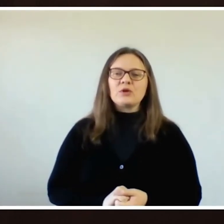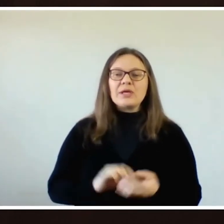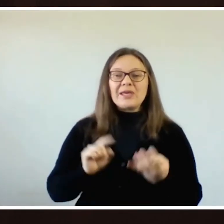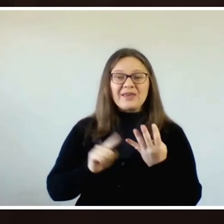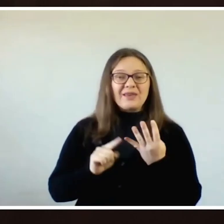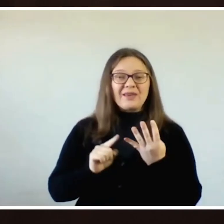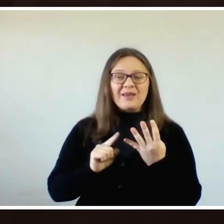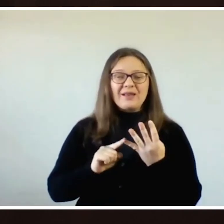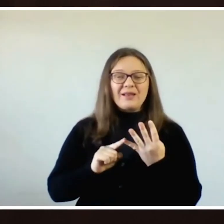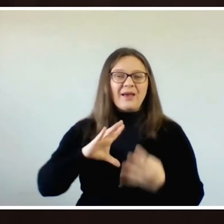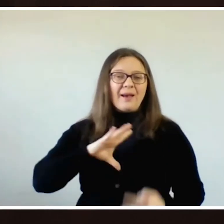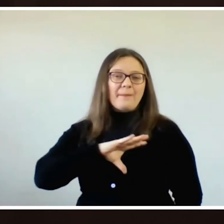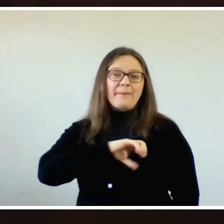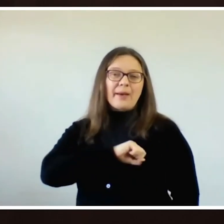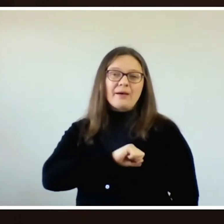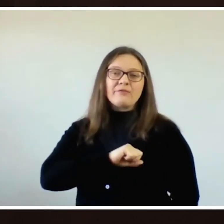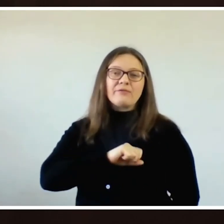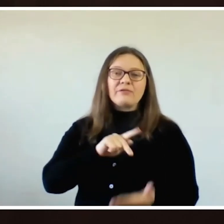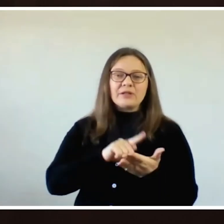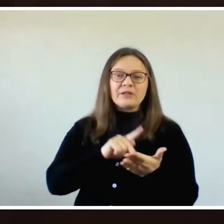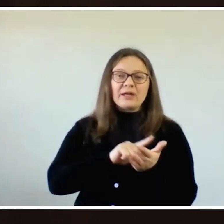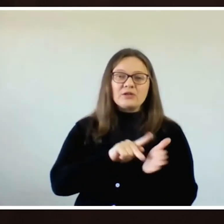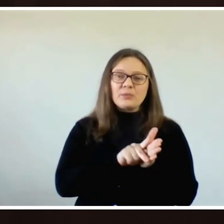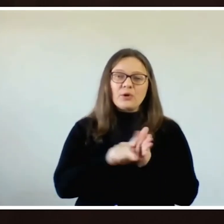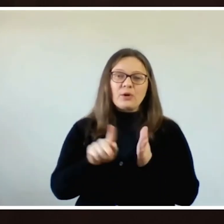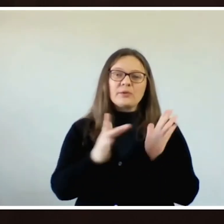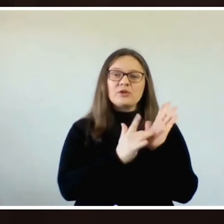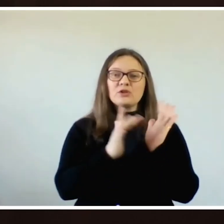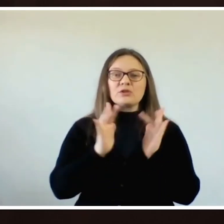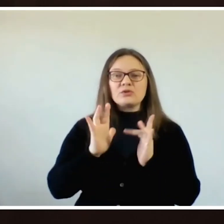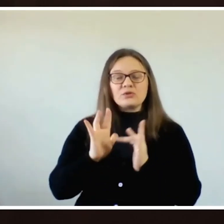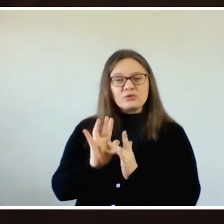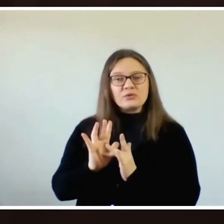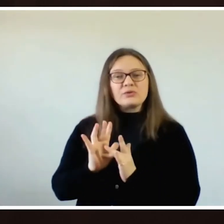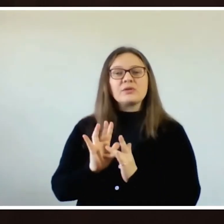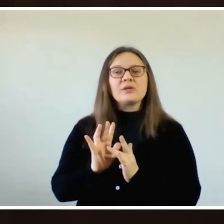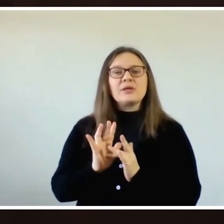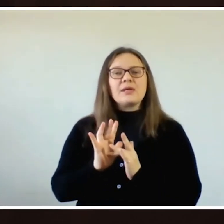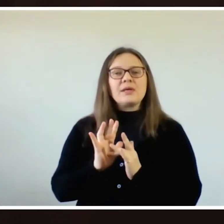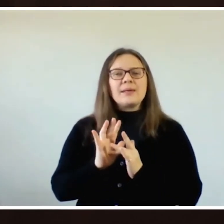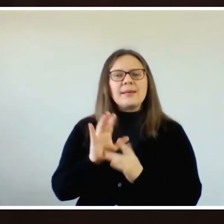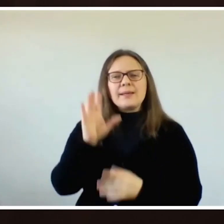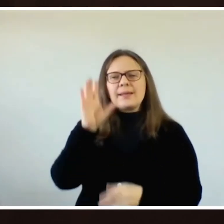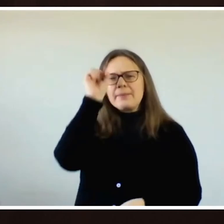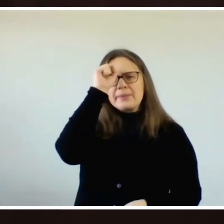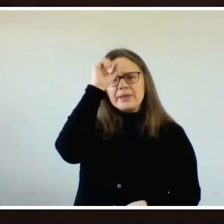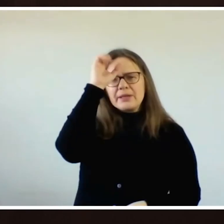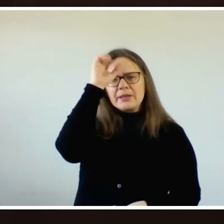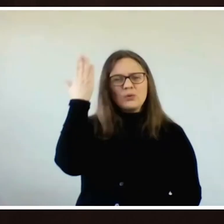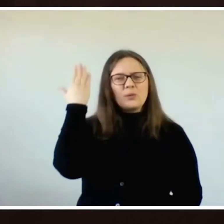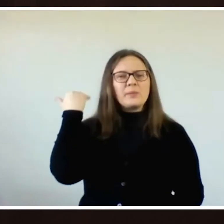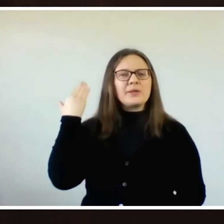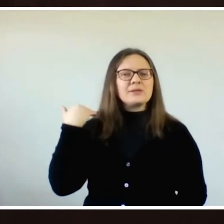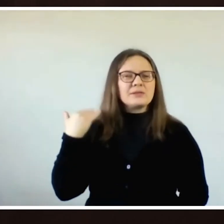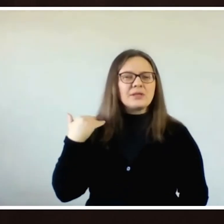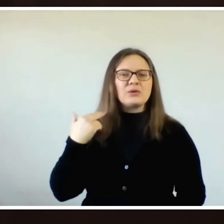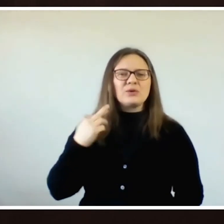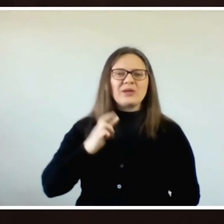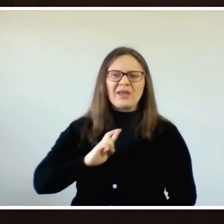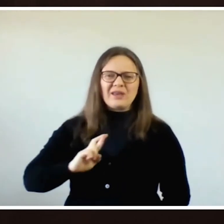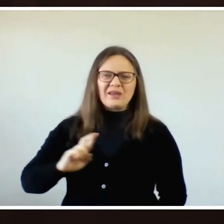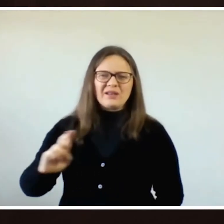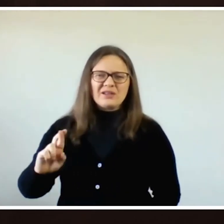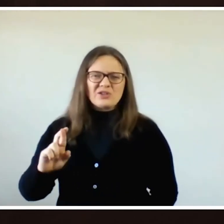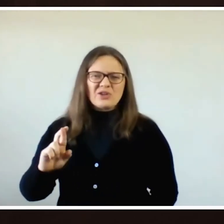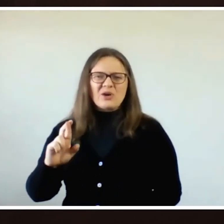E parecia ter sido um cristão sincero. Ele aprendera com o passado que a religião não podia ser imposta pela força